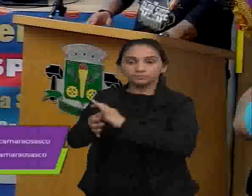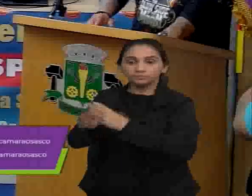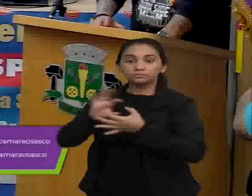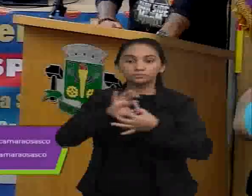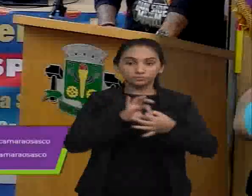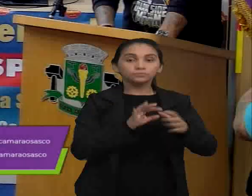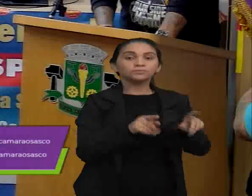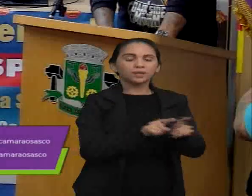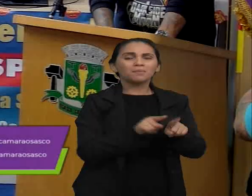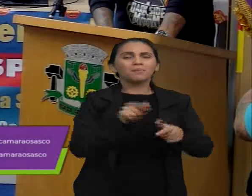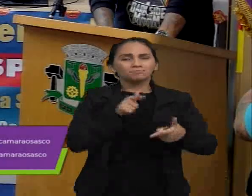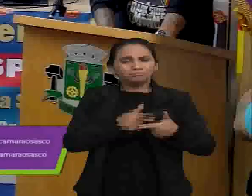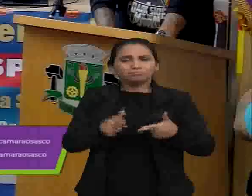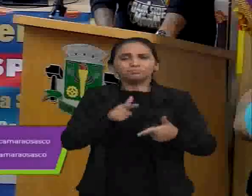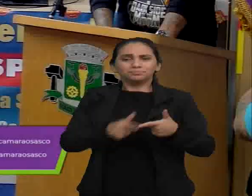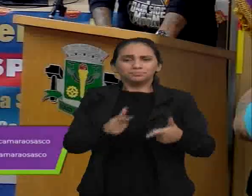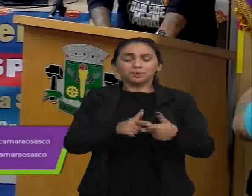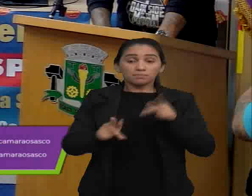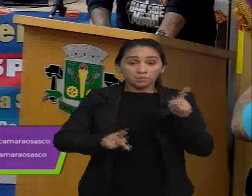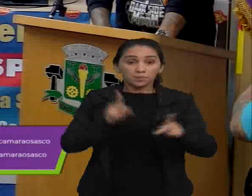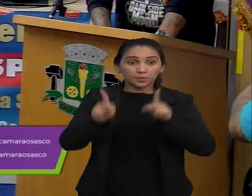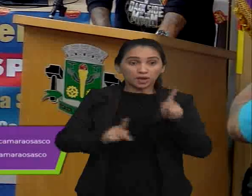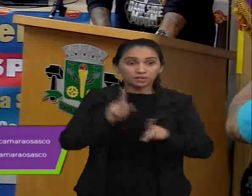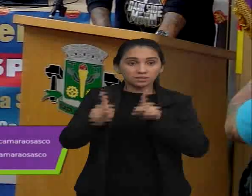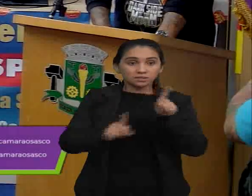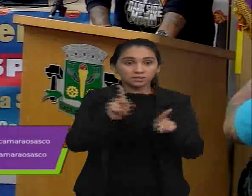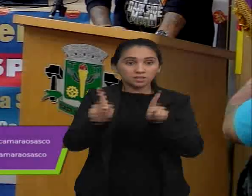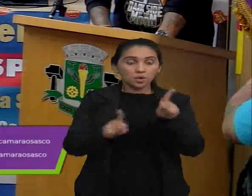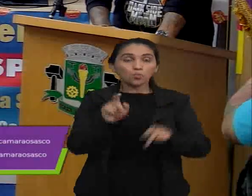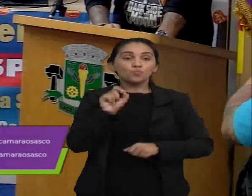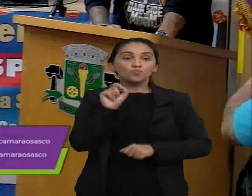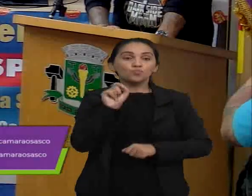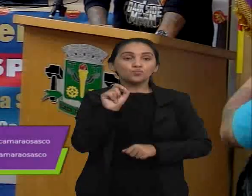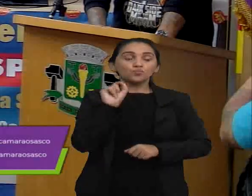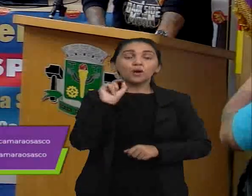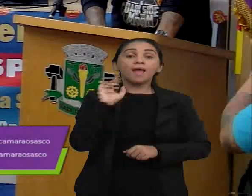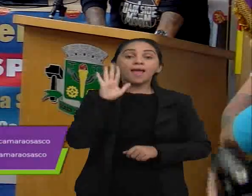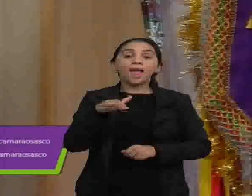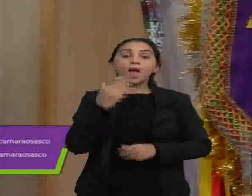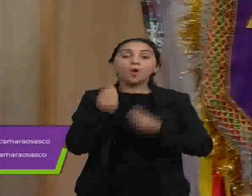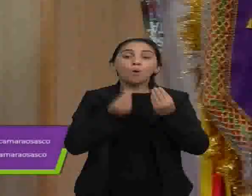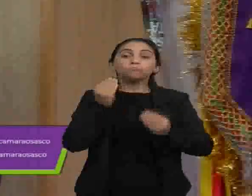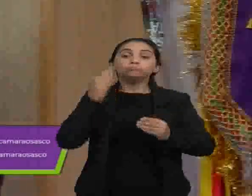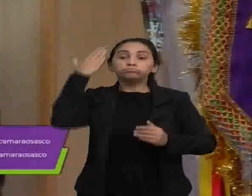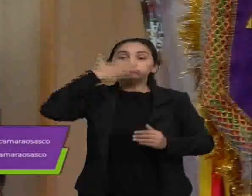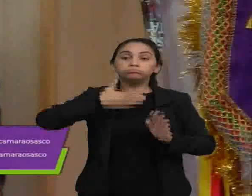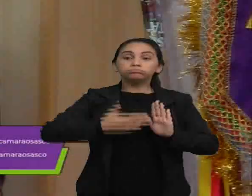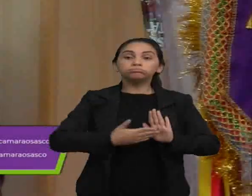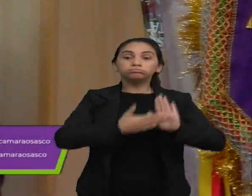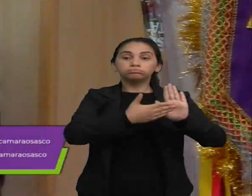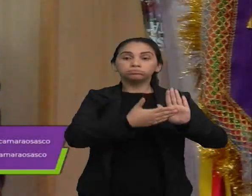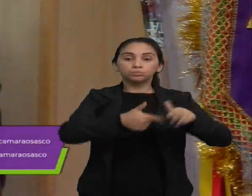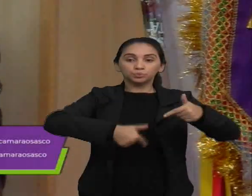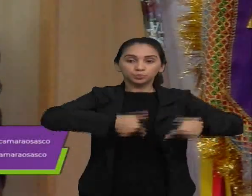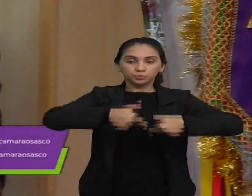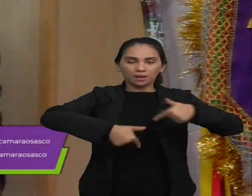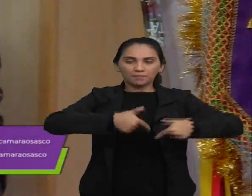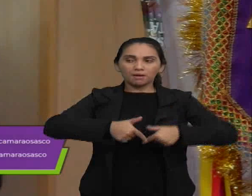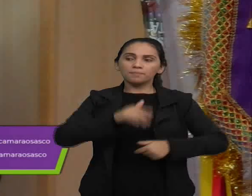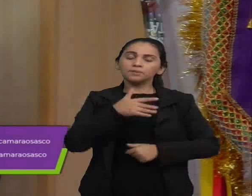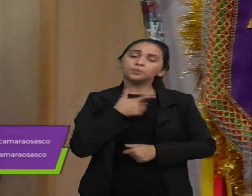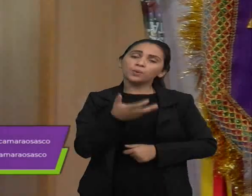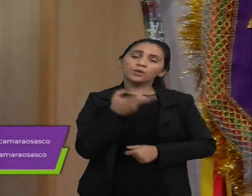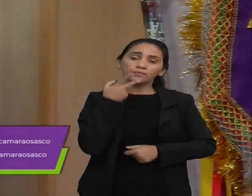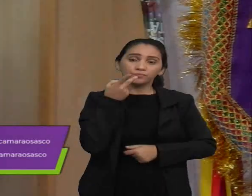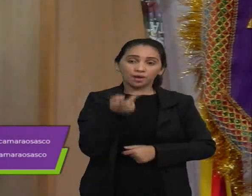para a população na questão da prestação de serviço. Mas eu quero dizer para vocês o seguinte,